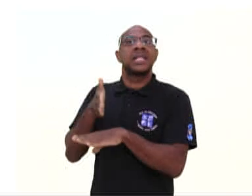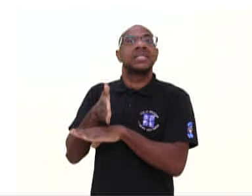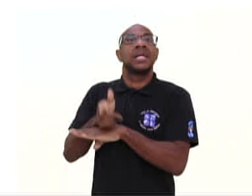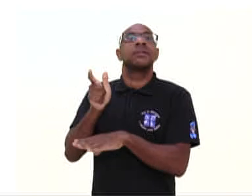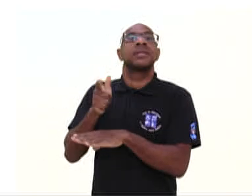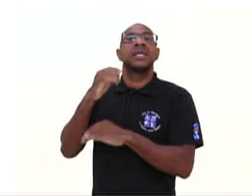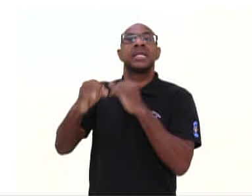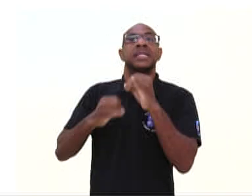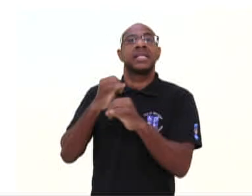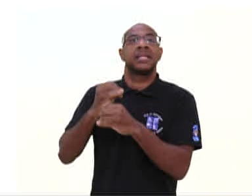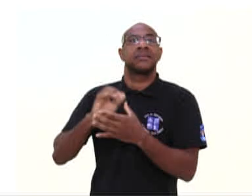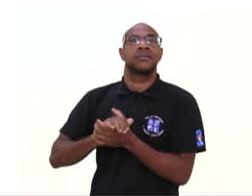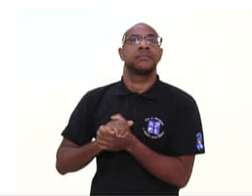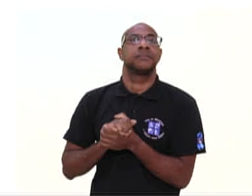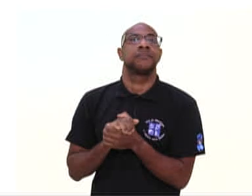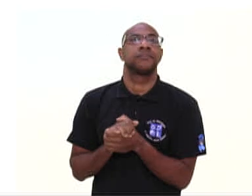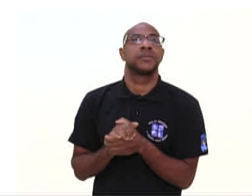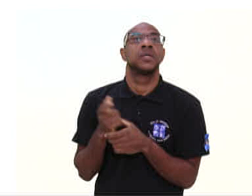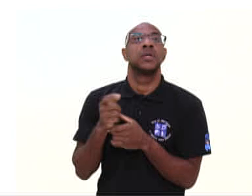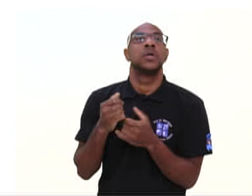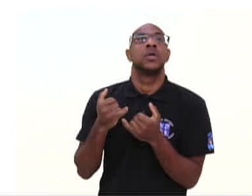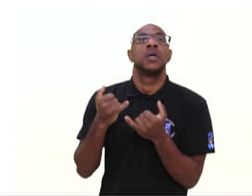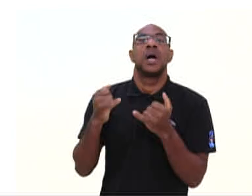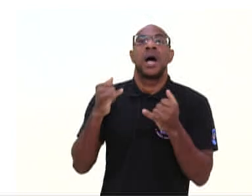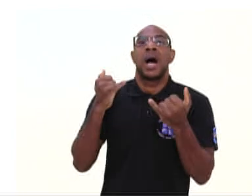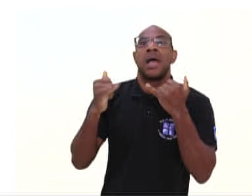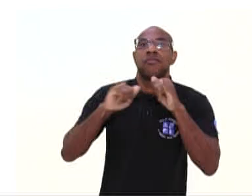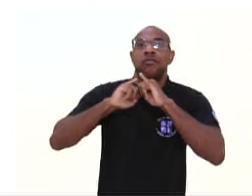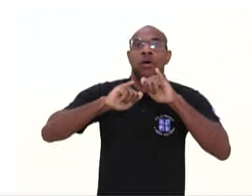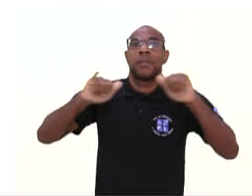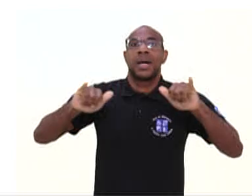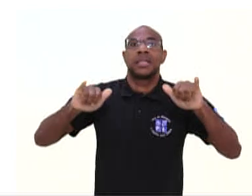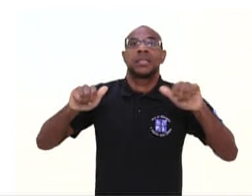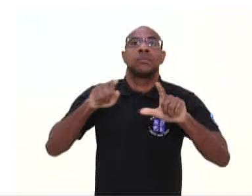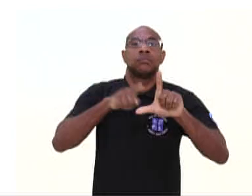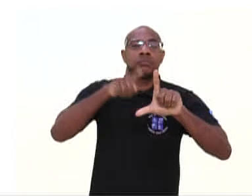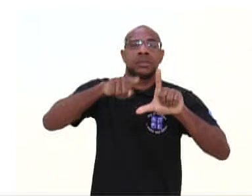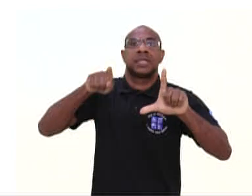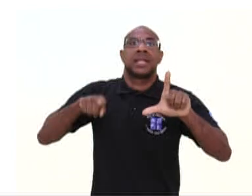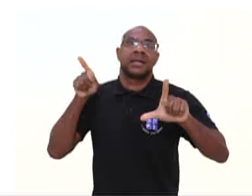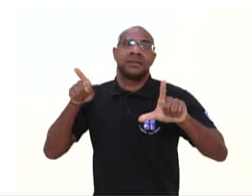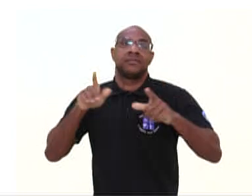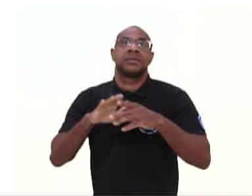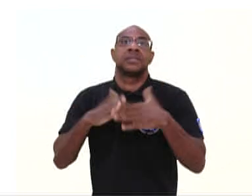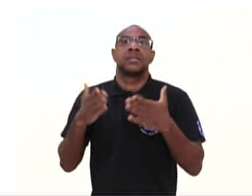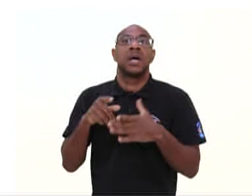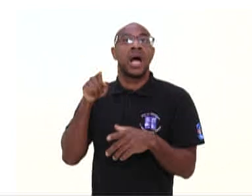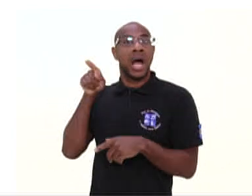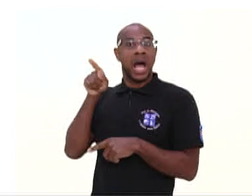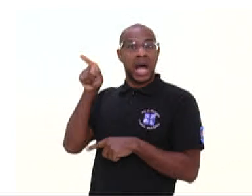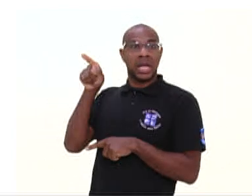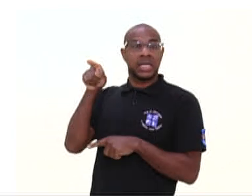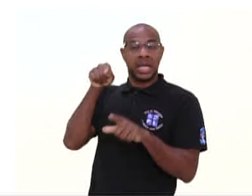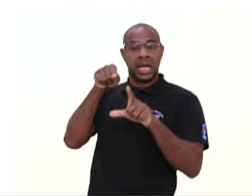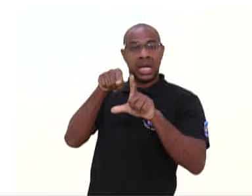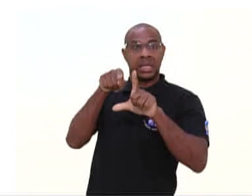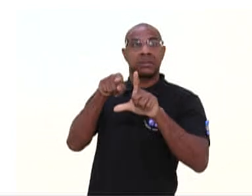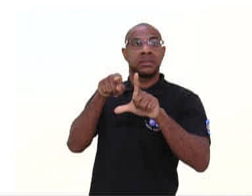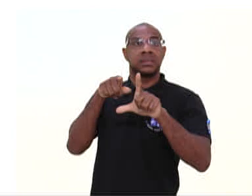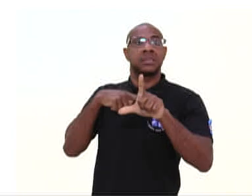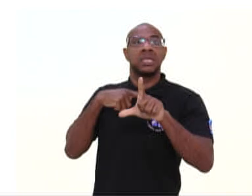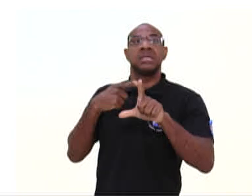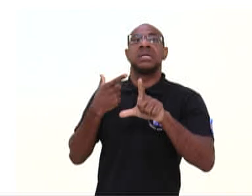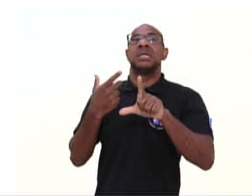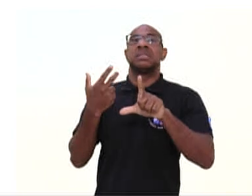anos. Infográfico. O infográfico é um conjunto de informações gráficas. Nele há dados, ícones,